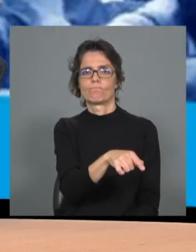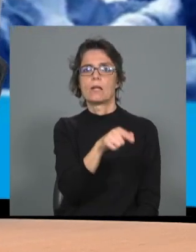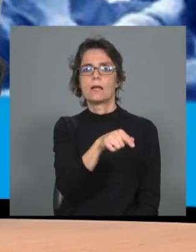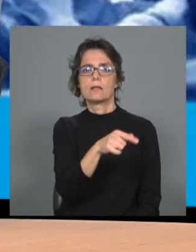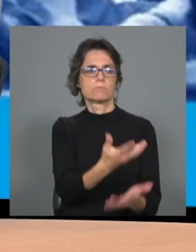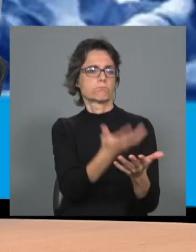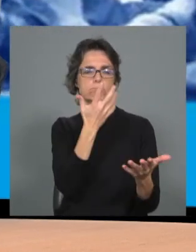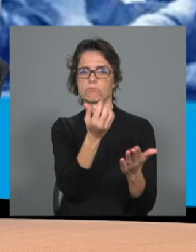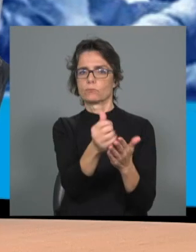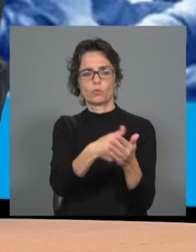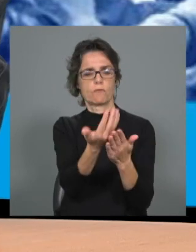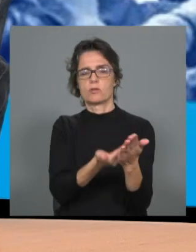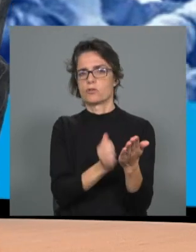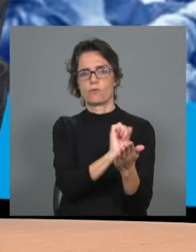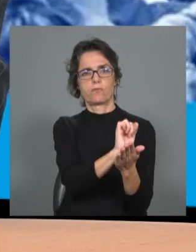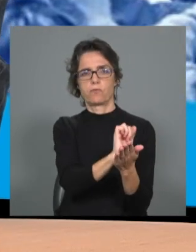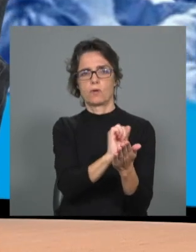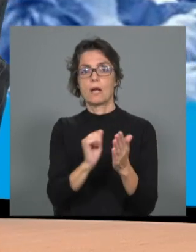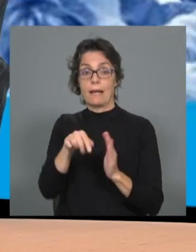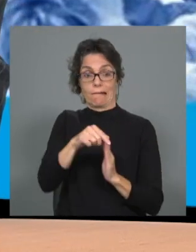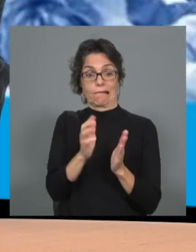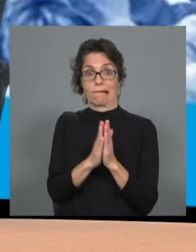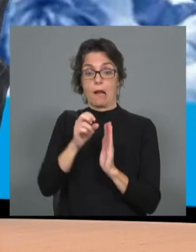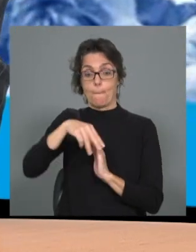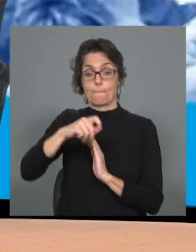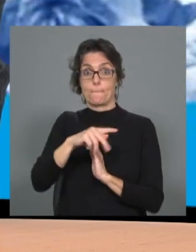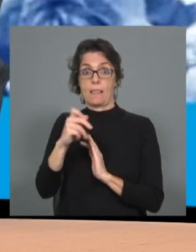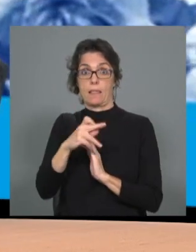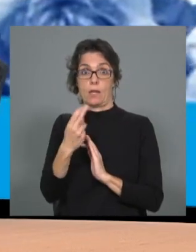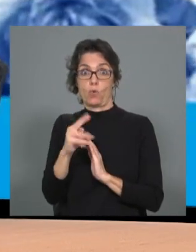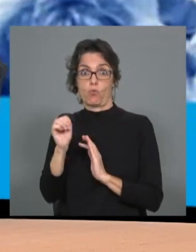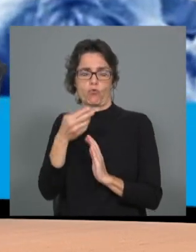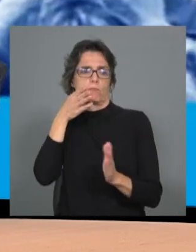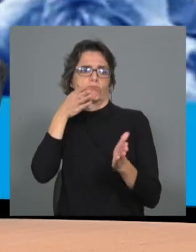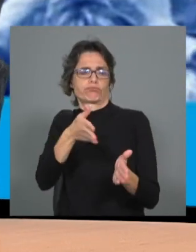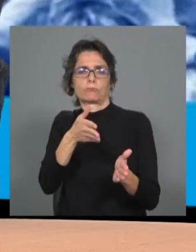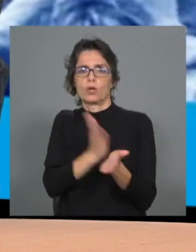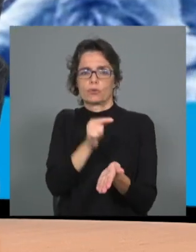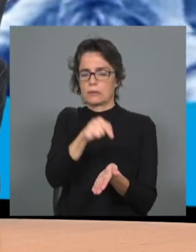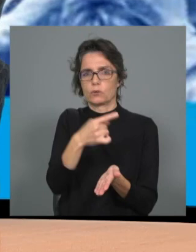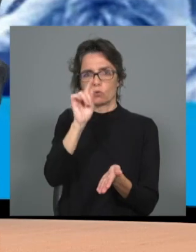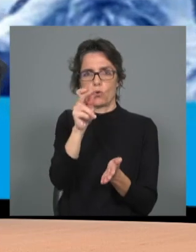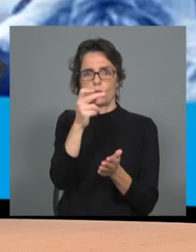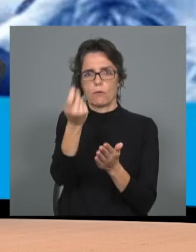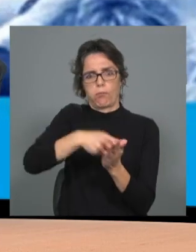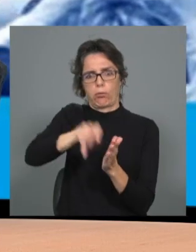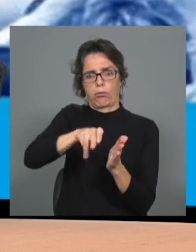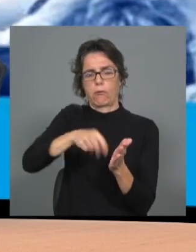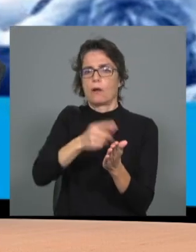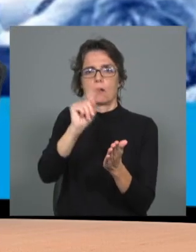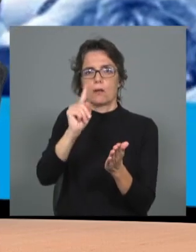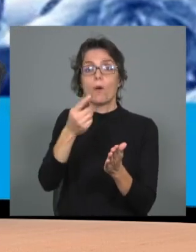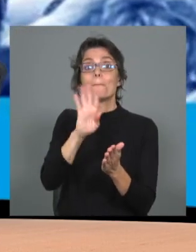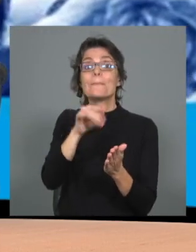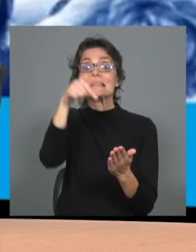direta. E não é que Mateus tenha dedicado a isso, ele não pretende fazer um relatório, mas ela está inserida